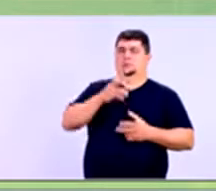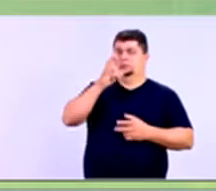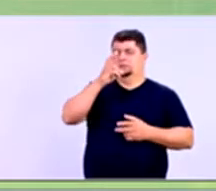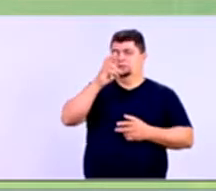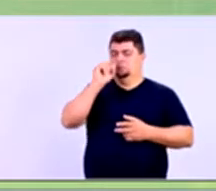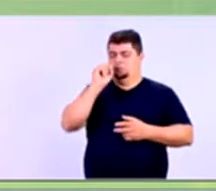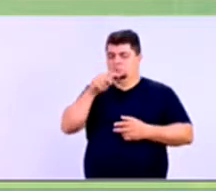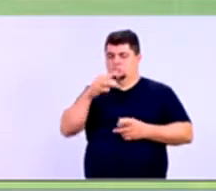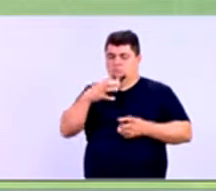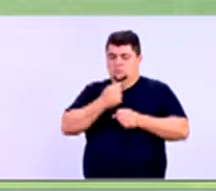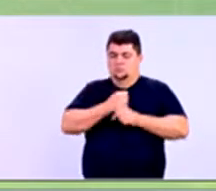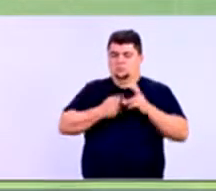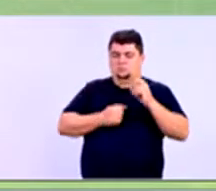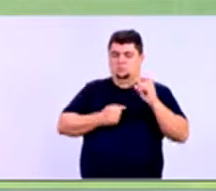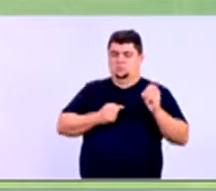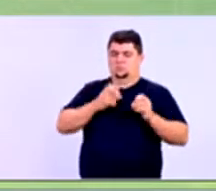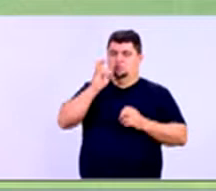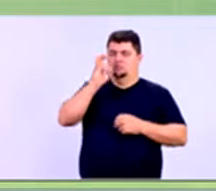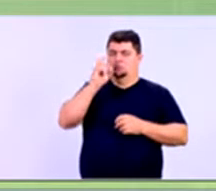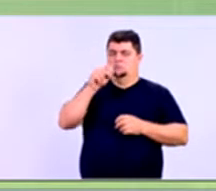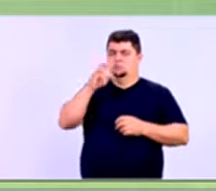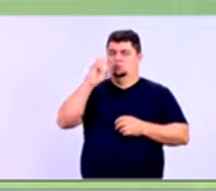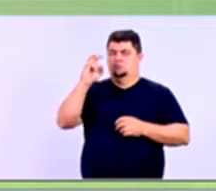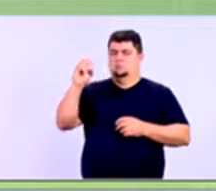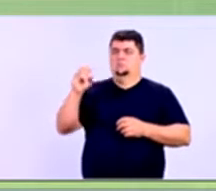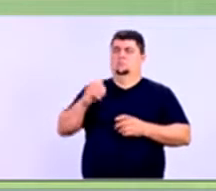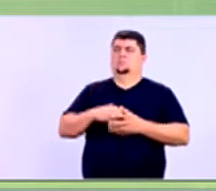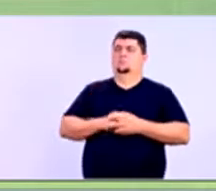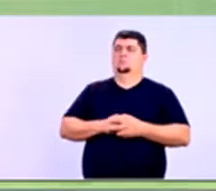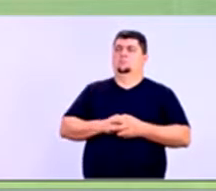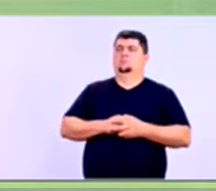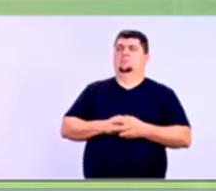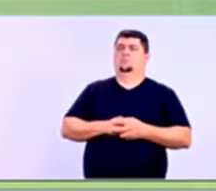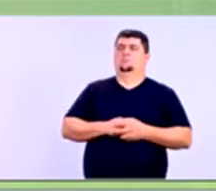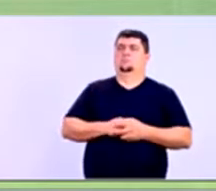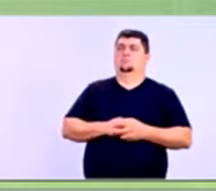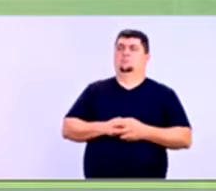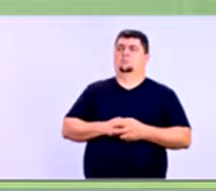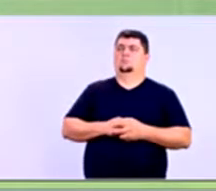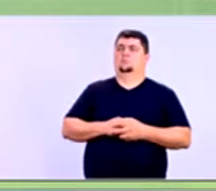dívida, mais 500 reais, que deu 5.500.